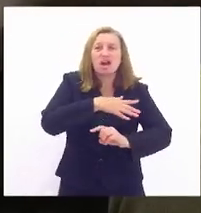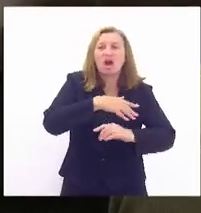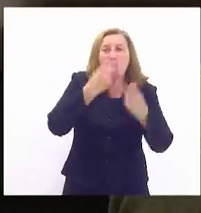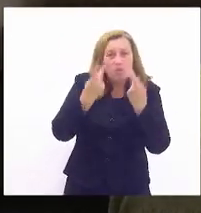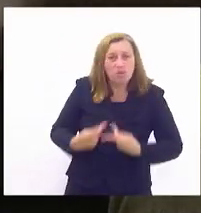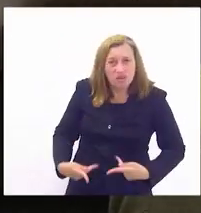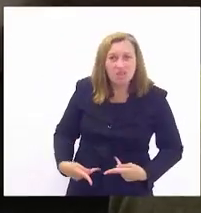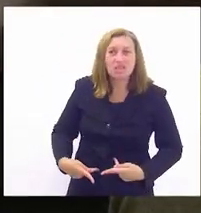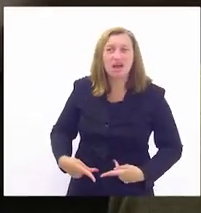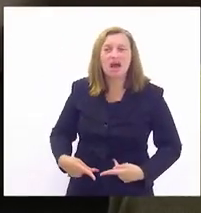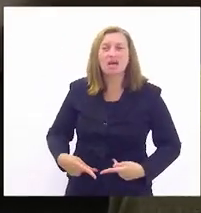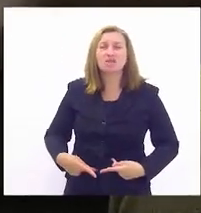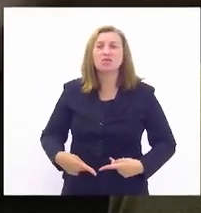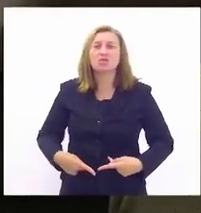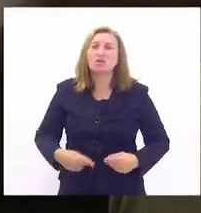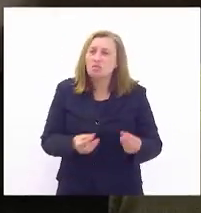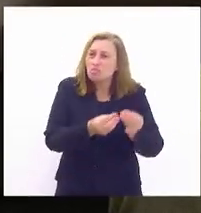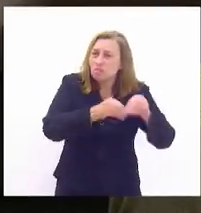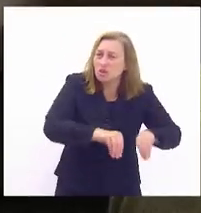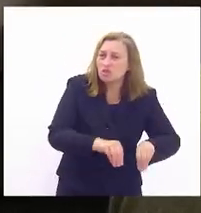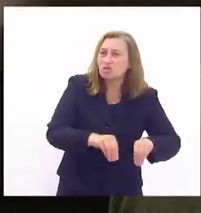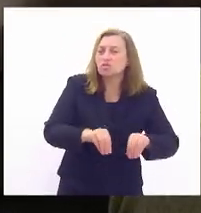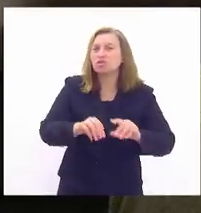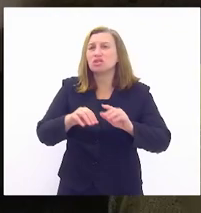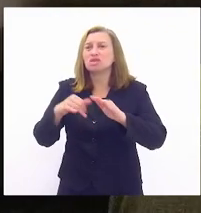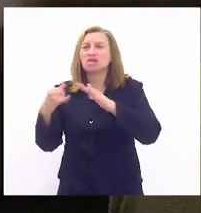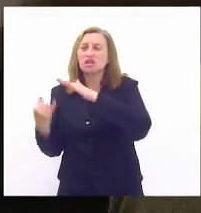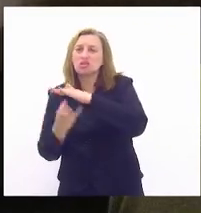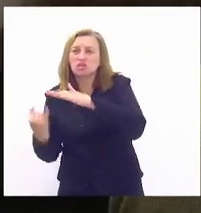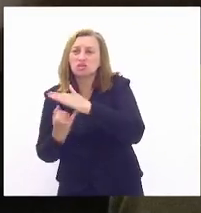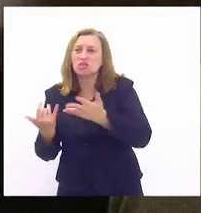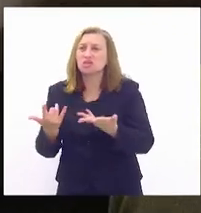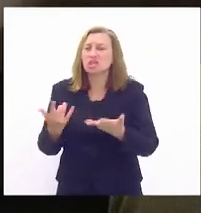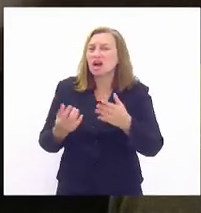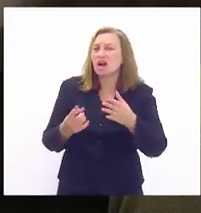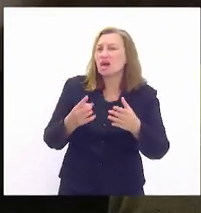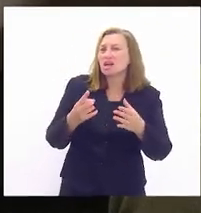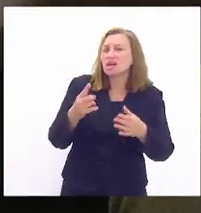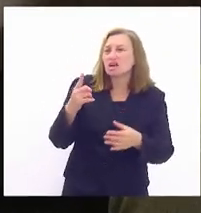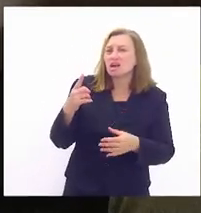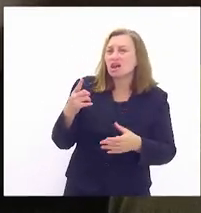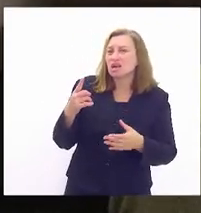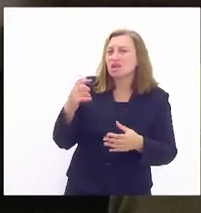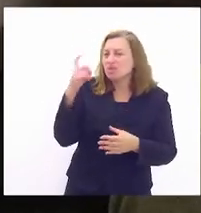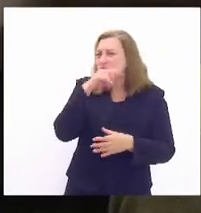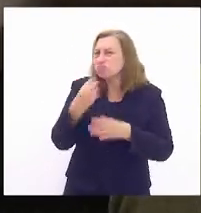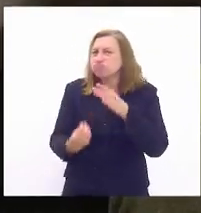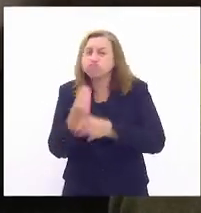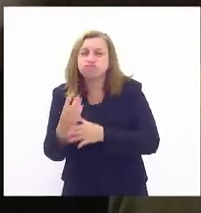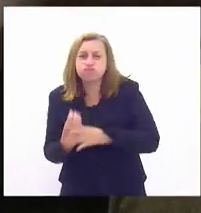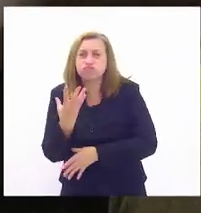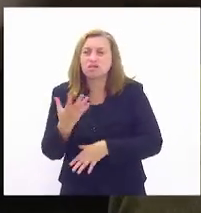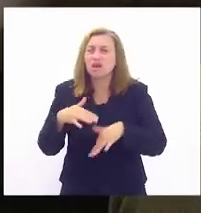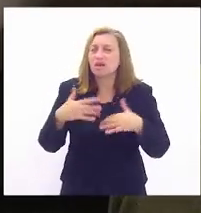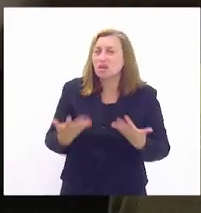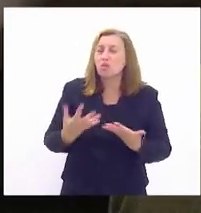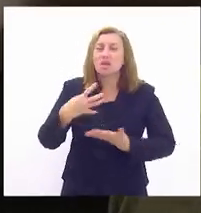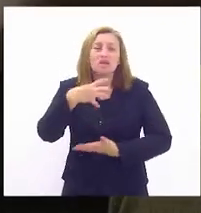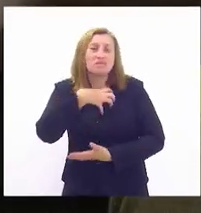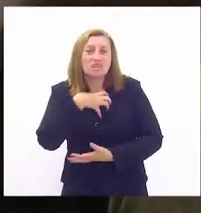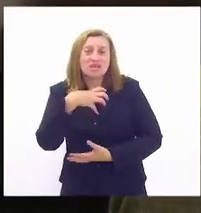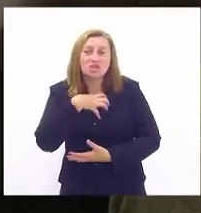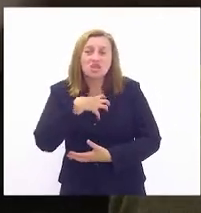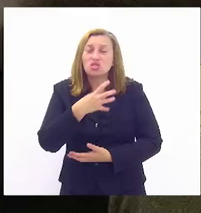das instituições, da lógica da produção, da lógica econômica, enfim. E nesse sentido, eu